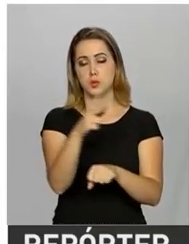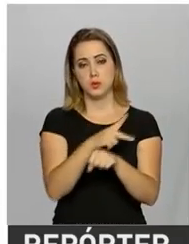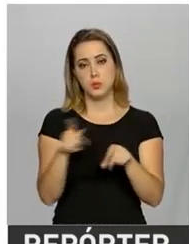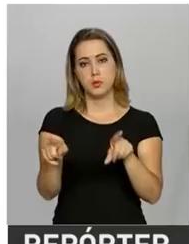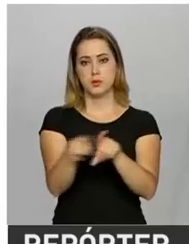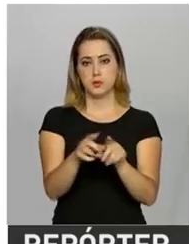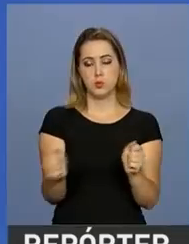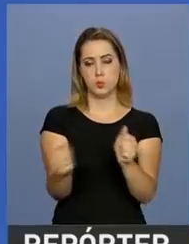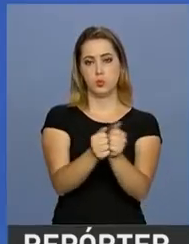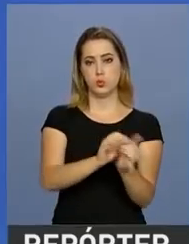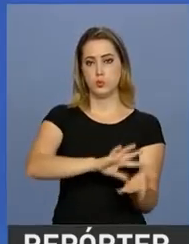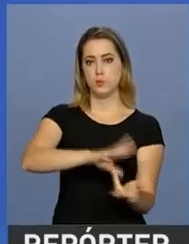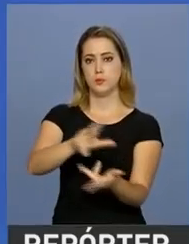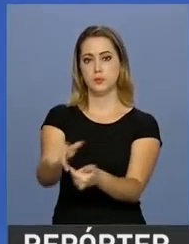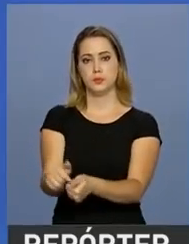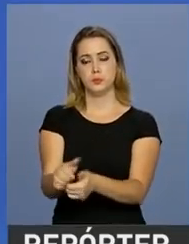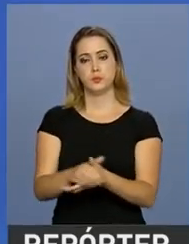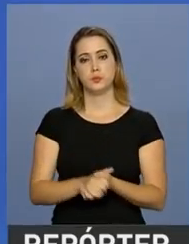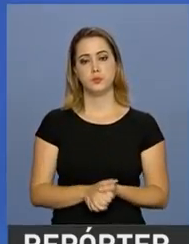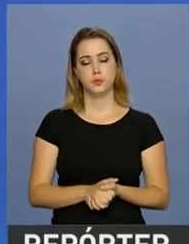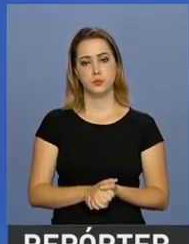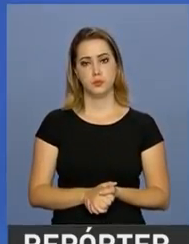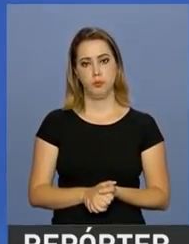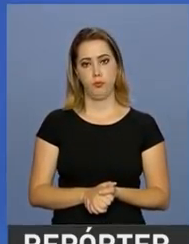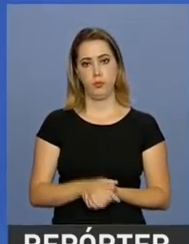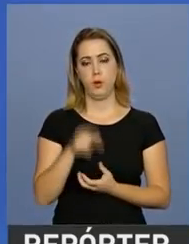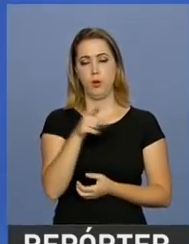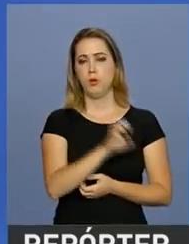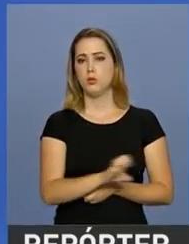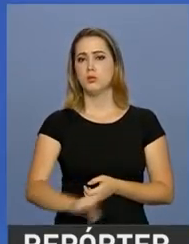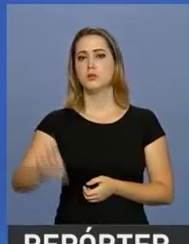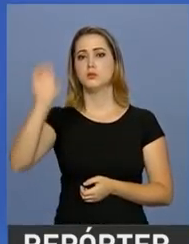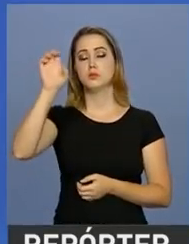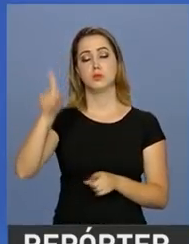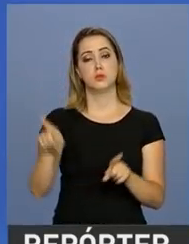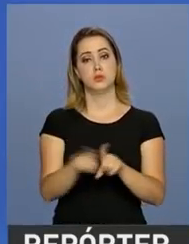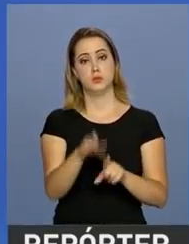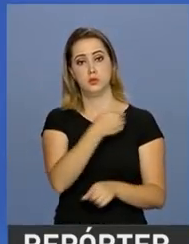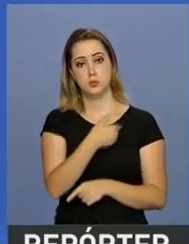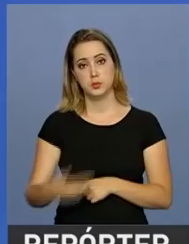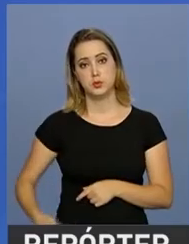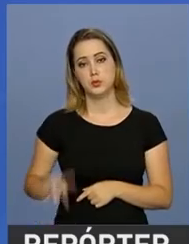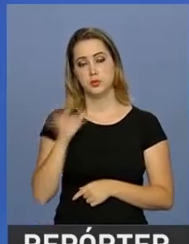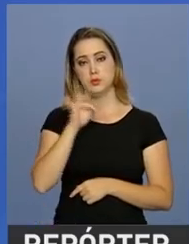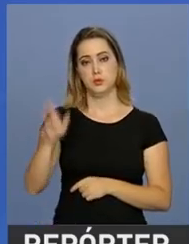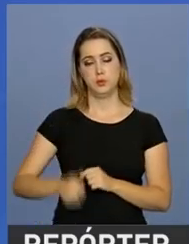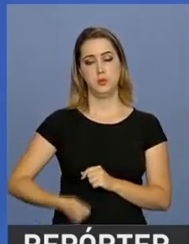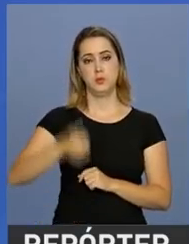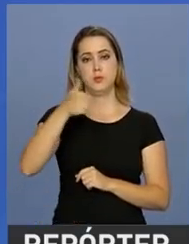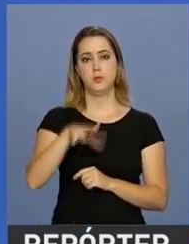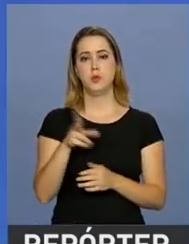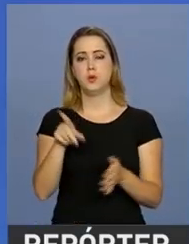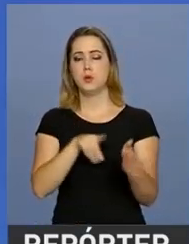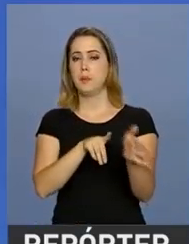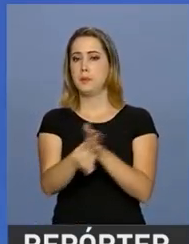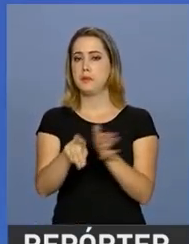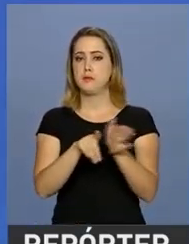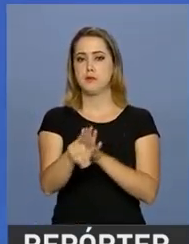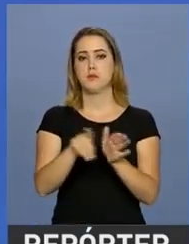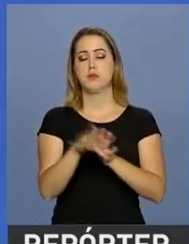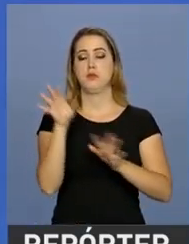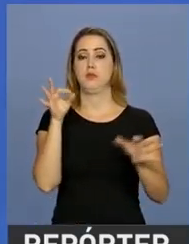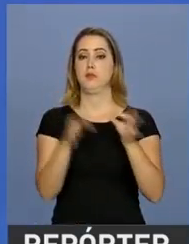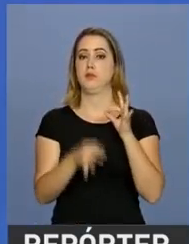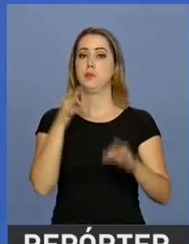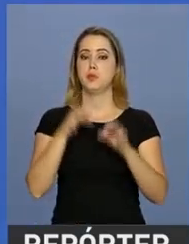seja tudo está pronto estados e união também vão aumentar as parcerias nas ações de perícia e polícia judiciária e a